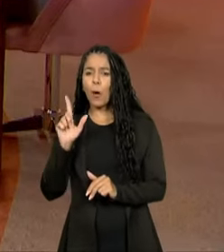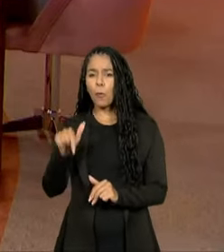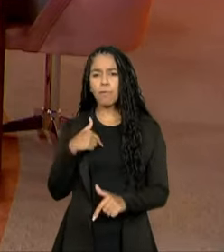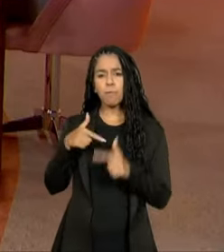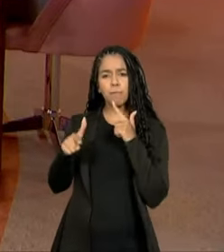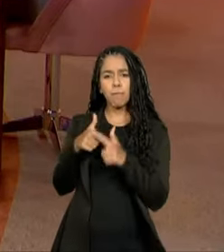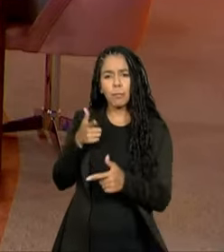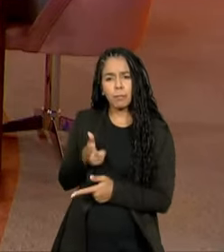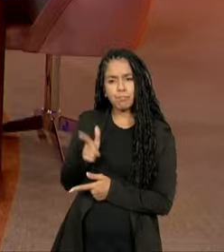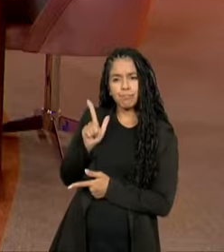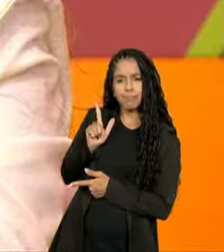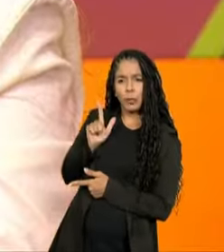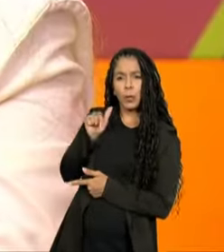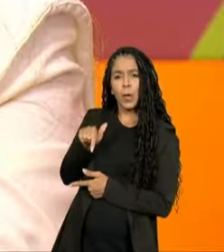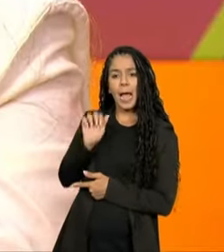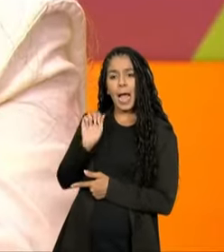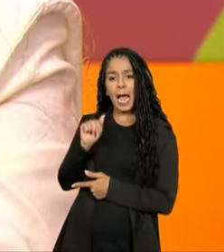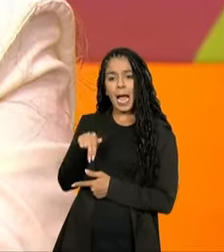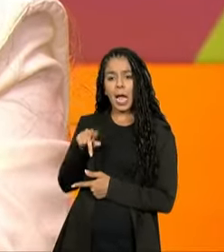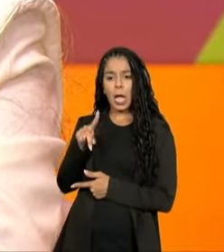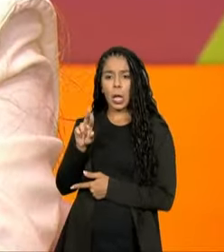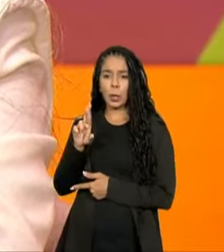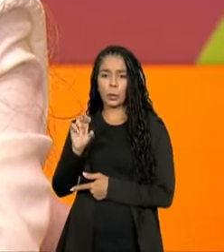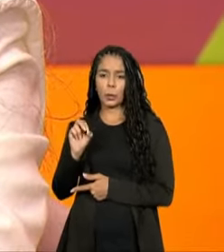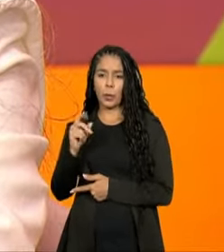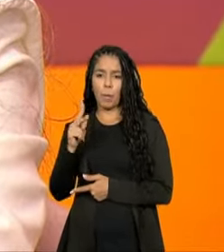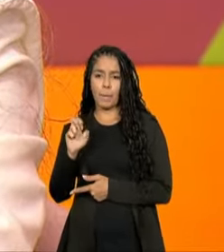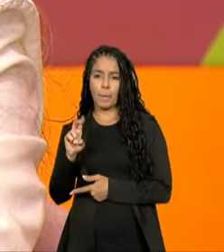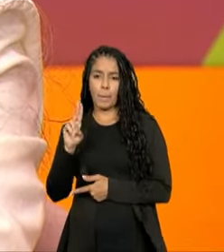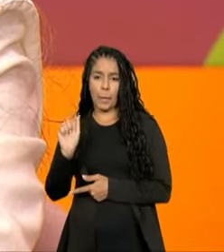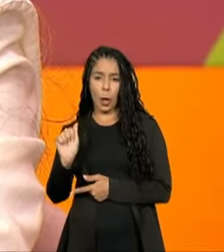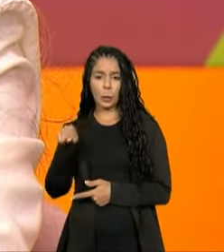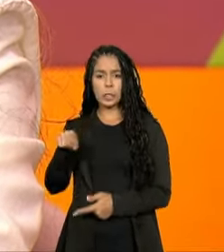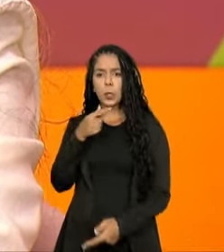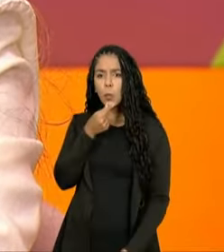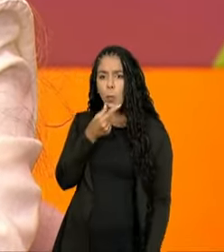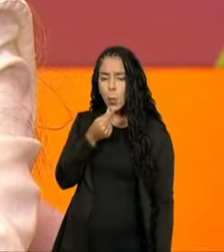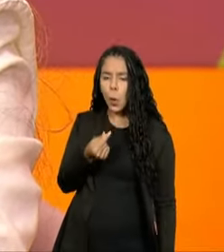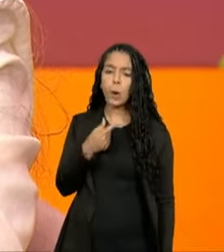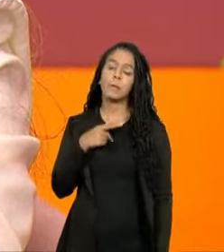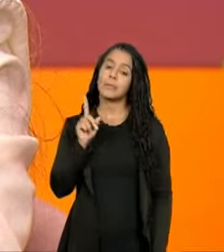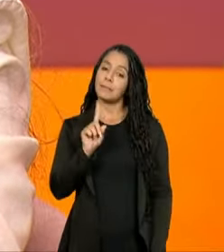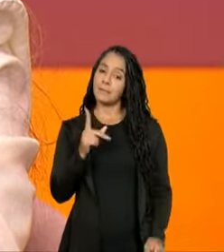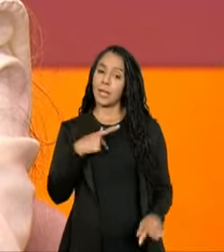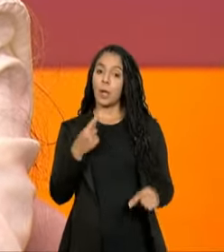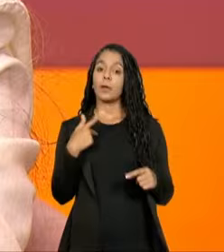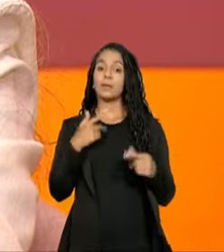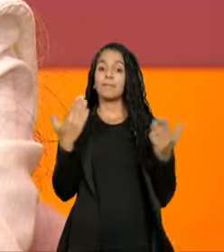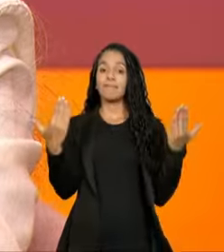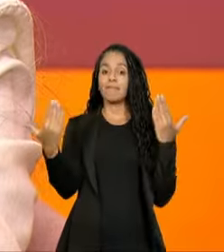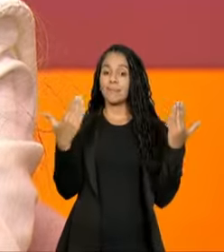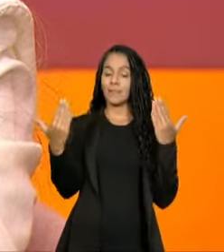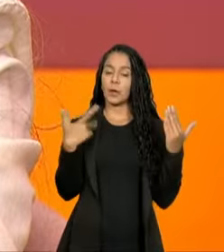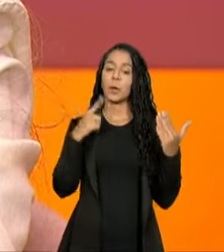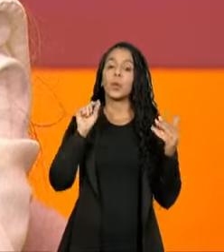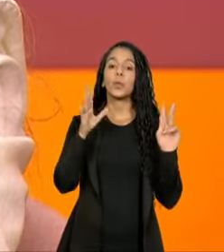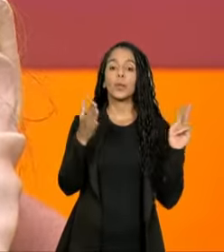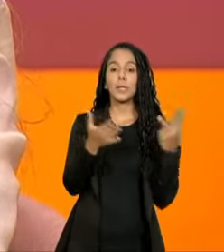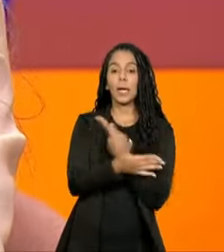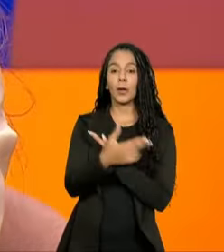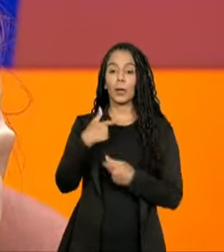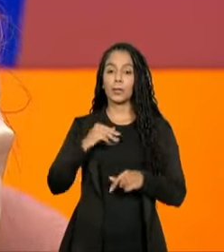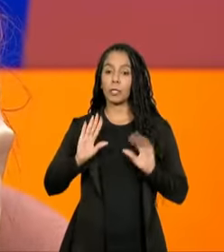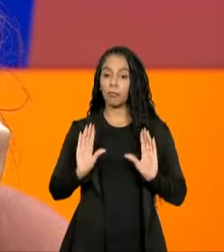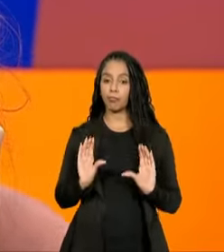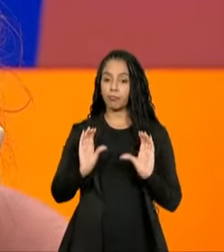homem? Não, para a gente fazer um paralelo assim, significativo, a gente deveria estar falando que os homens entrariam em falência dos seus